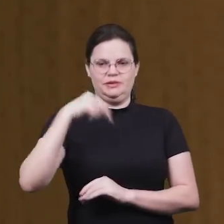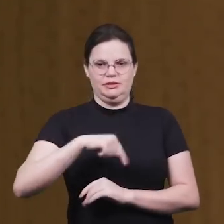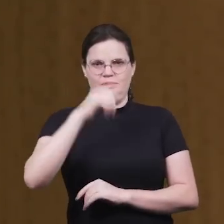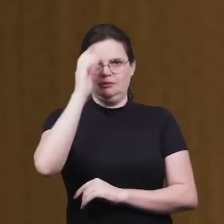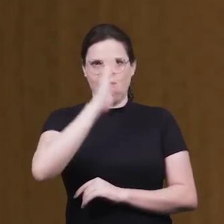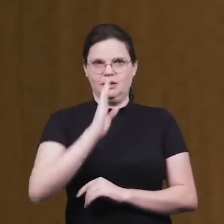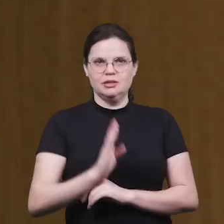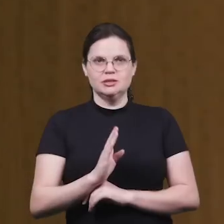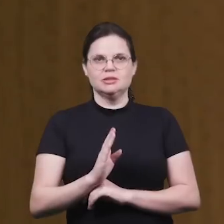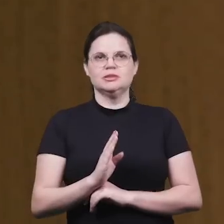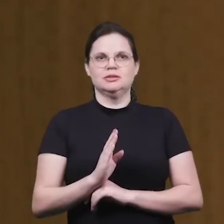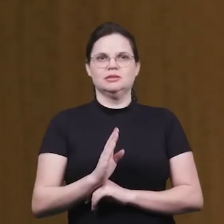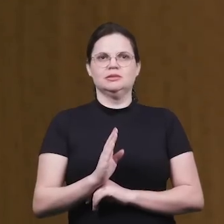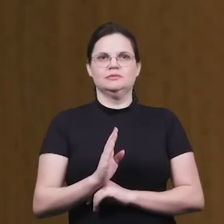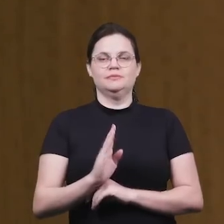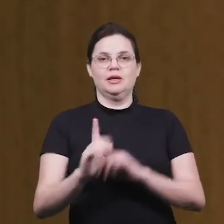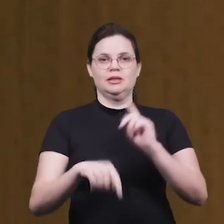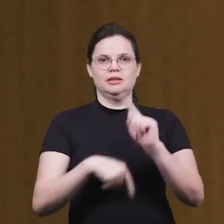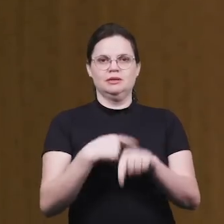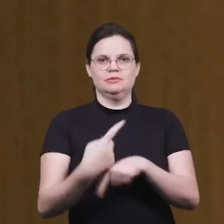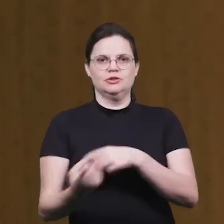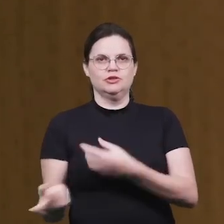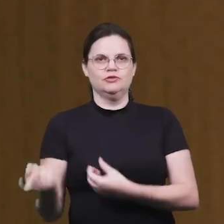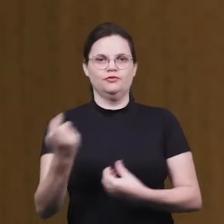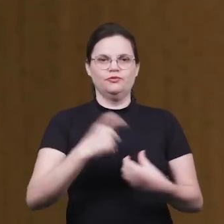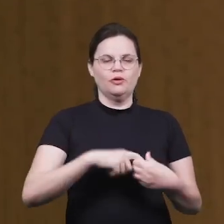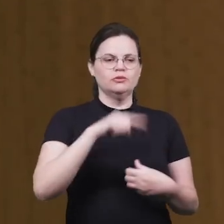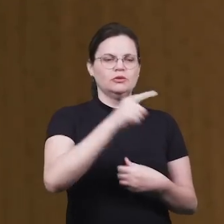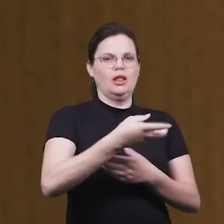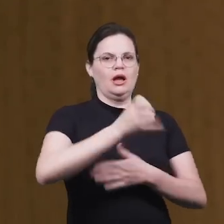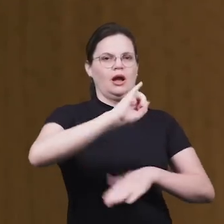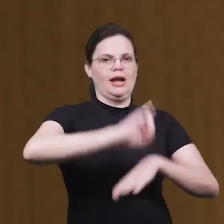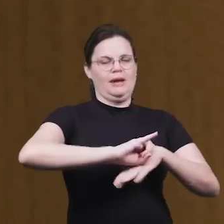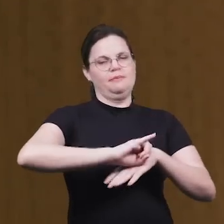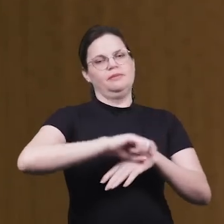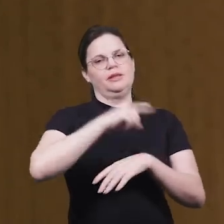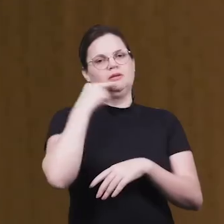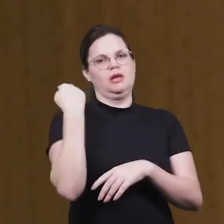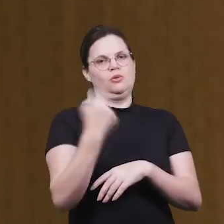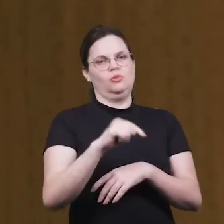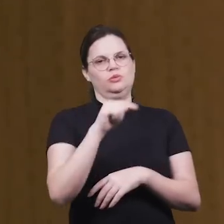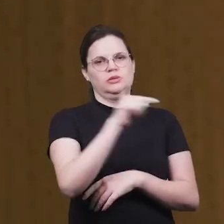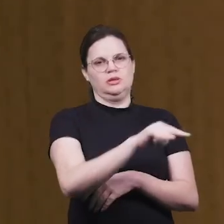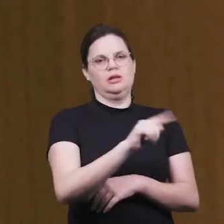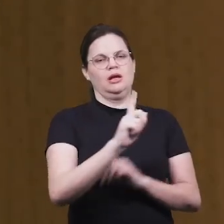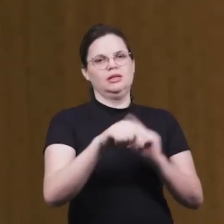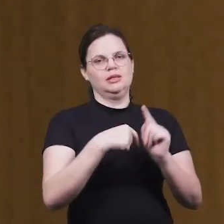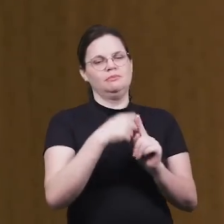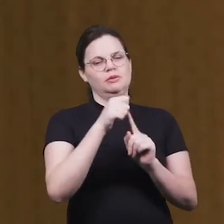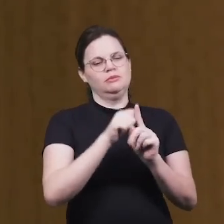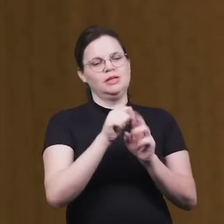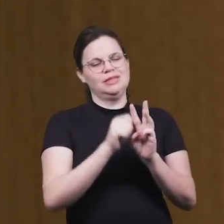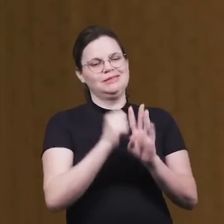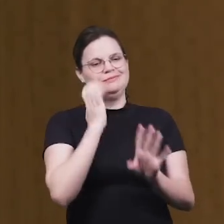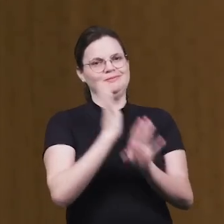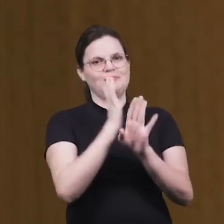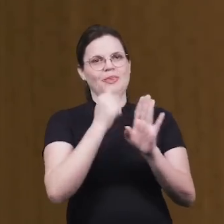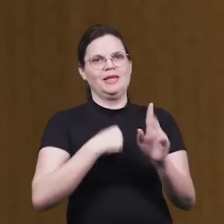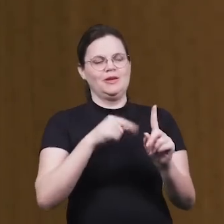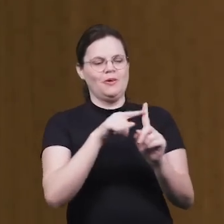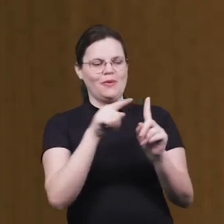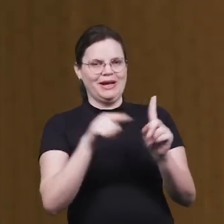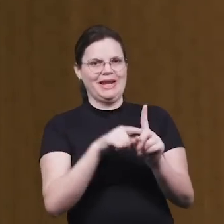Brasil. Quando nós retornamos já para Moscou, uns poucos meses depois eu descobri que eu estava grávida de